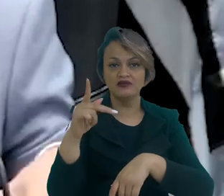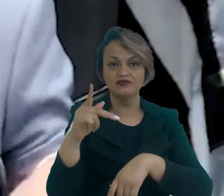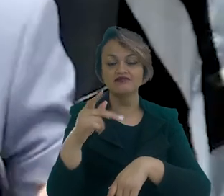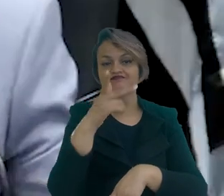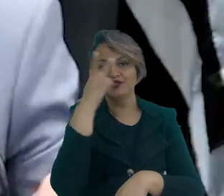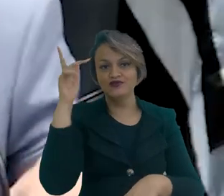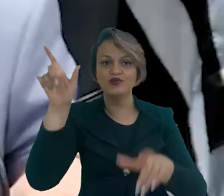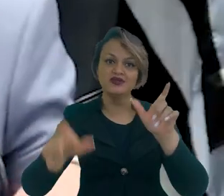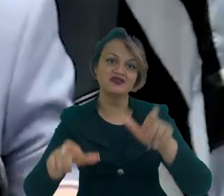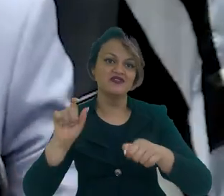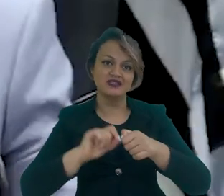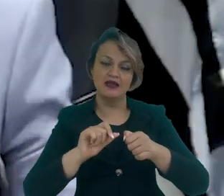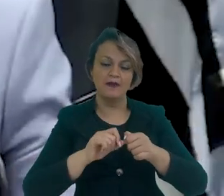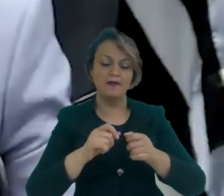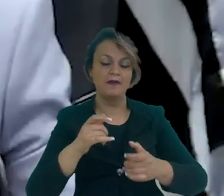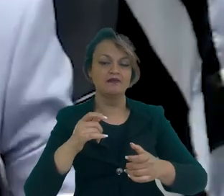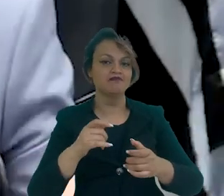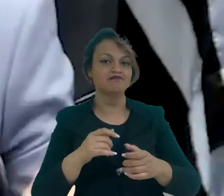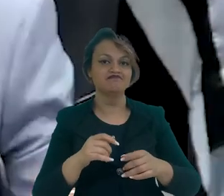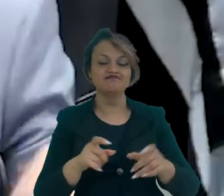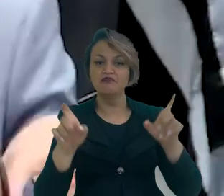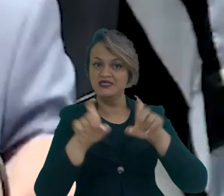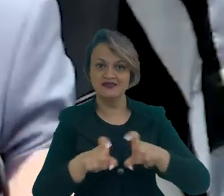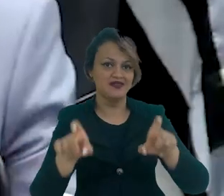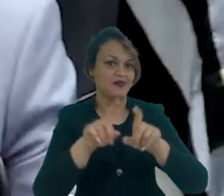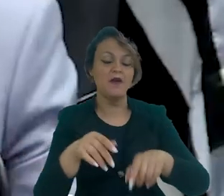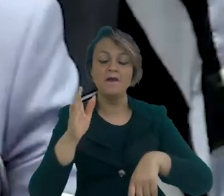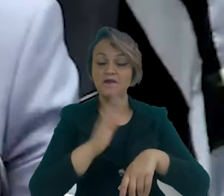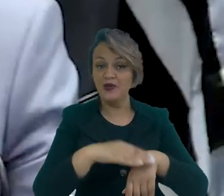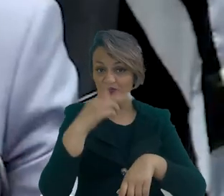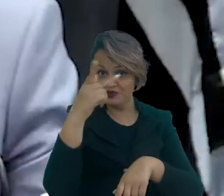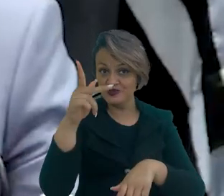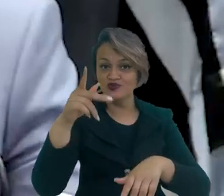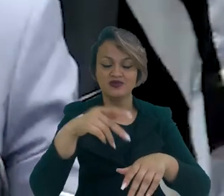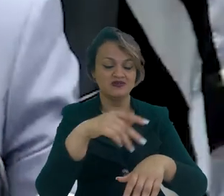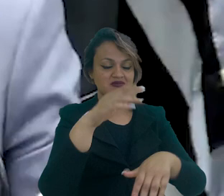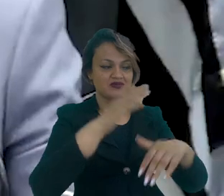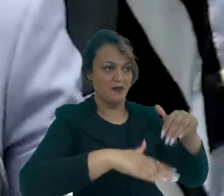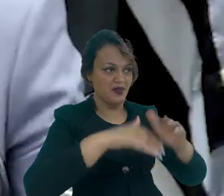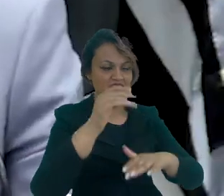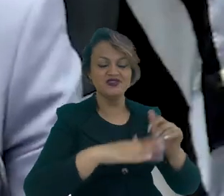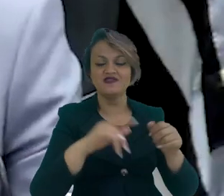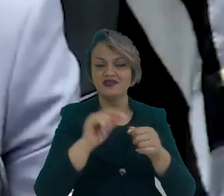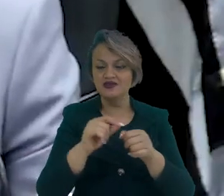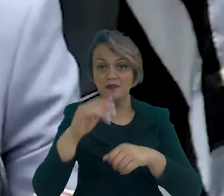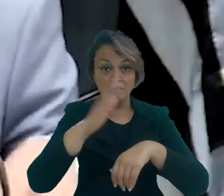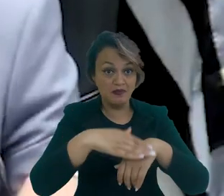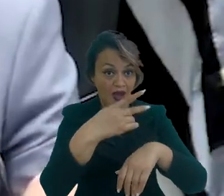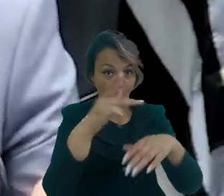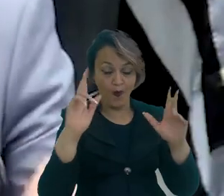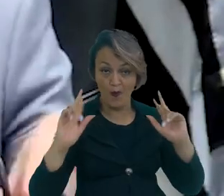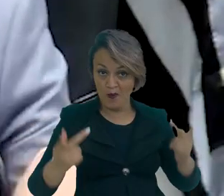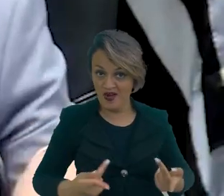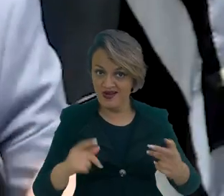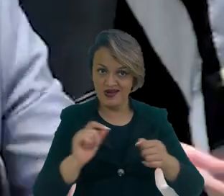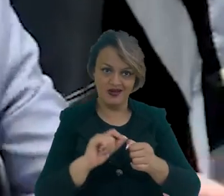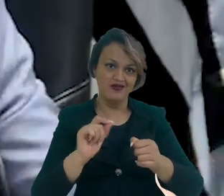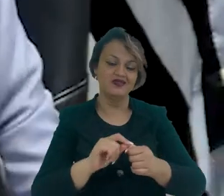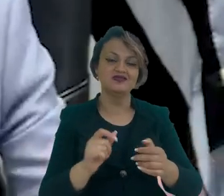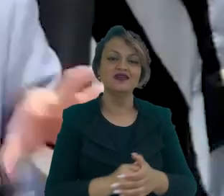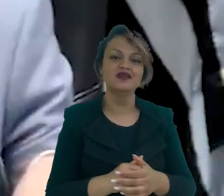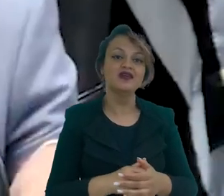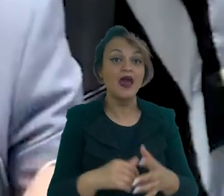que não pode ser desempenhada e não seja por seres humanos estou sendo direto né Acho que sim né Tudo bem